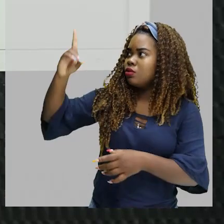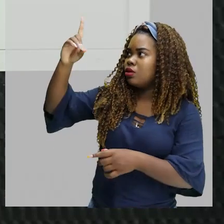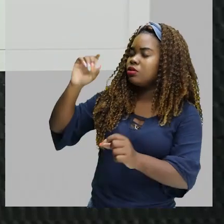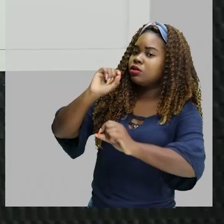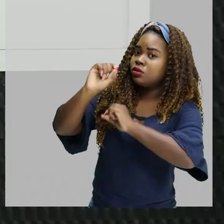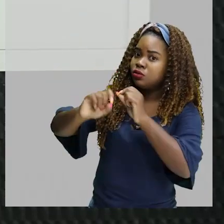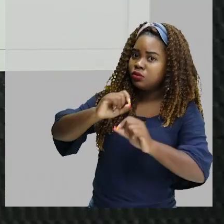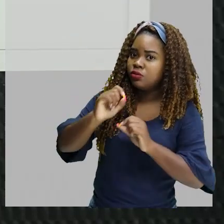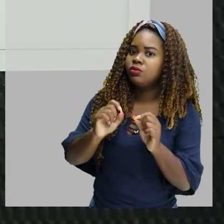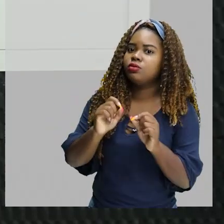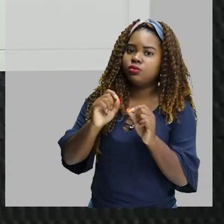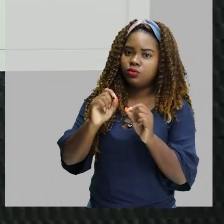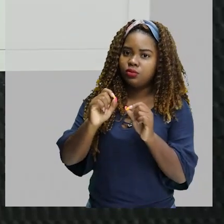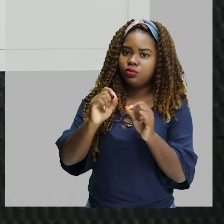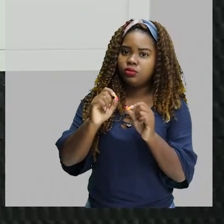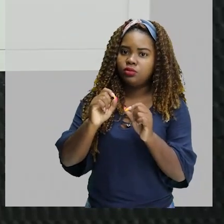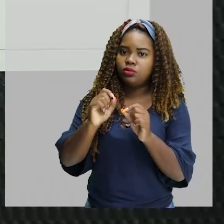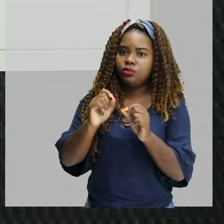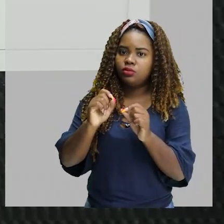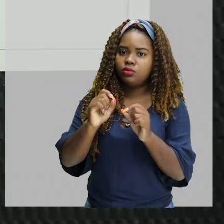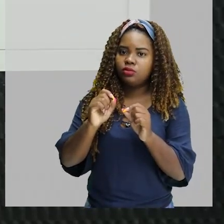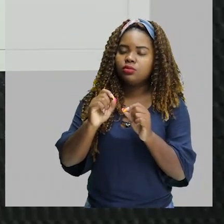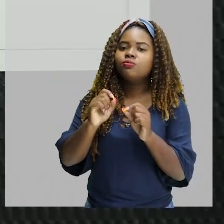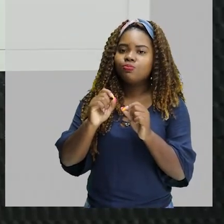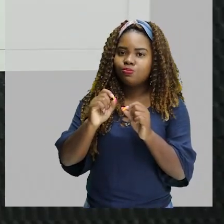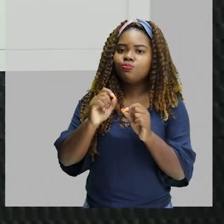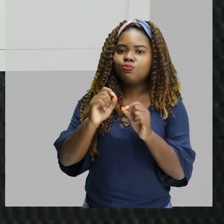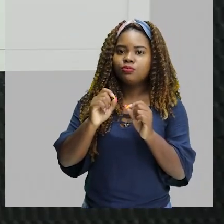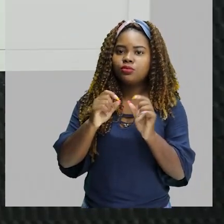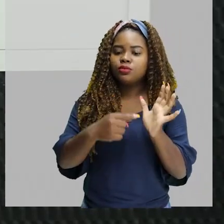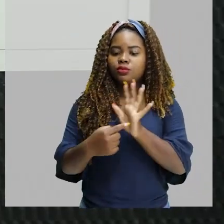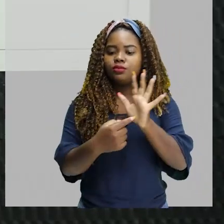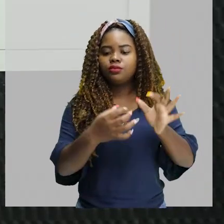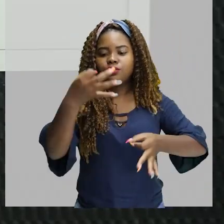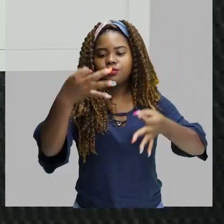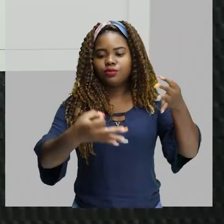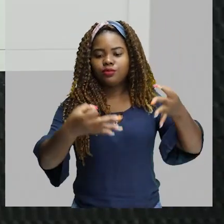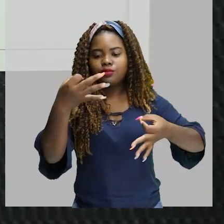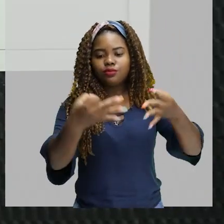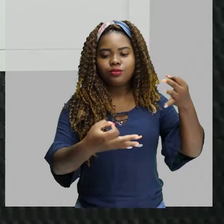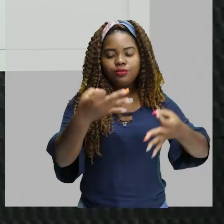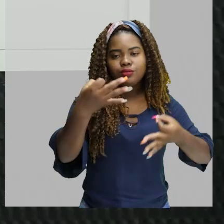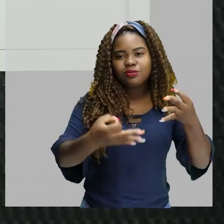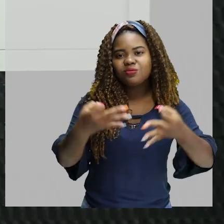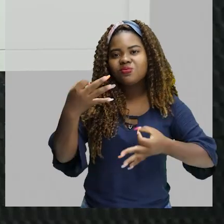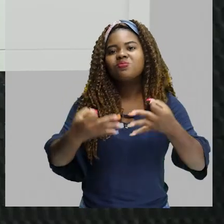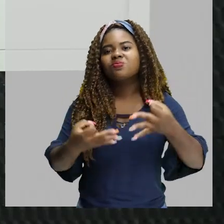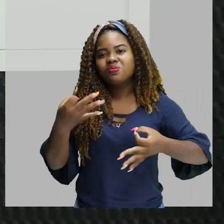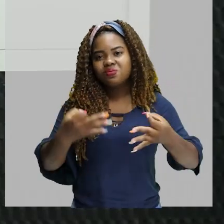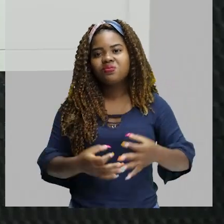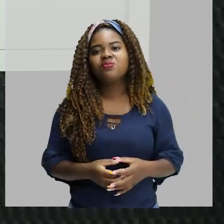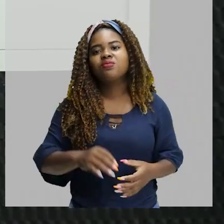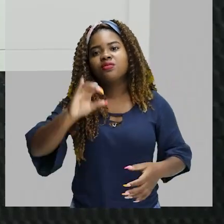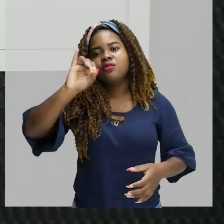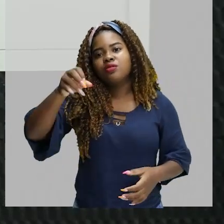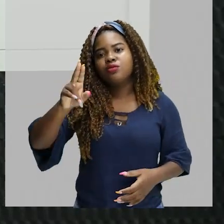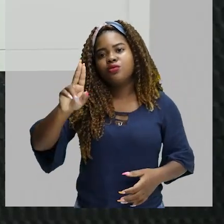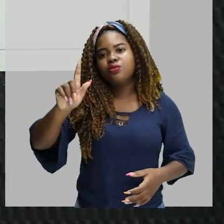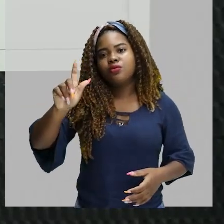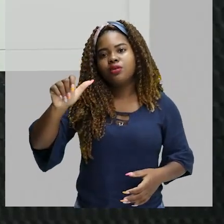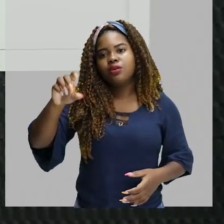ser levado novamente à presença de Deus, vai, claro, um dia trazer o famoso